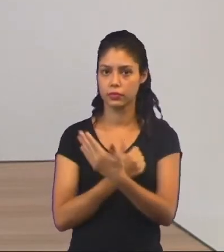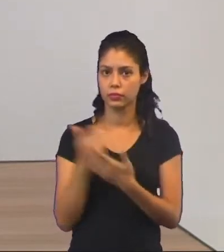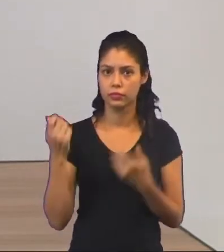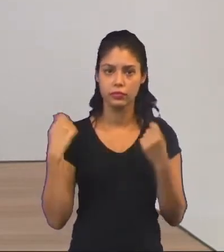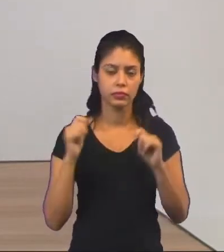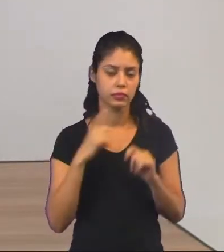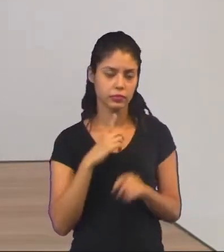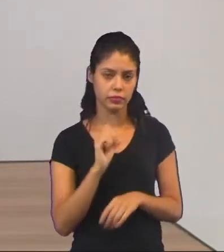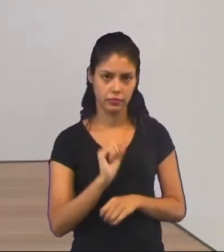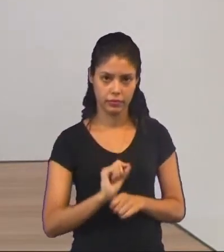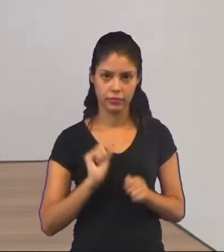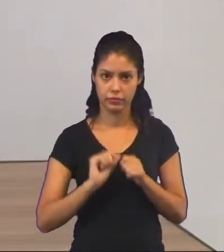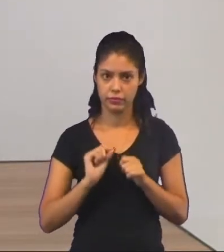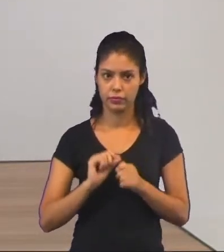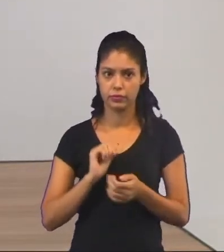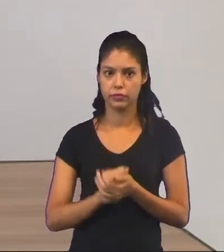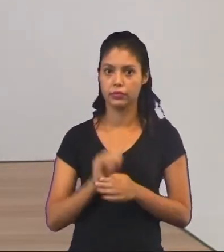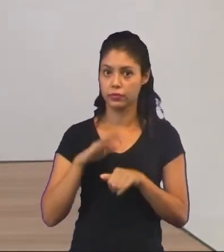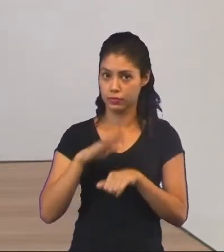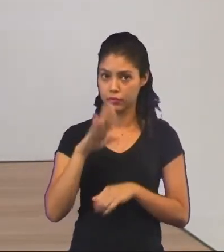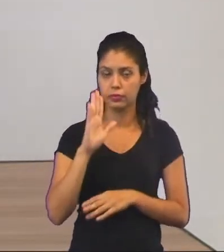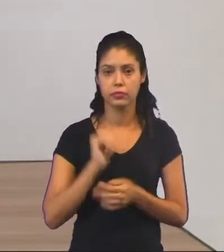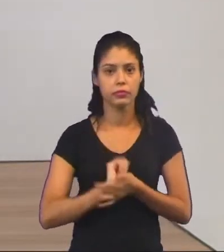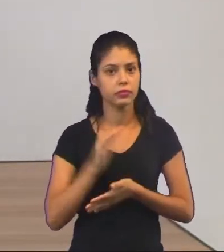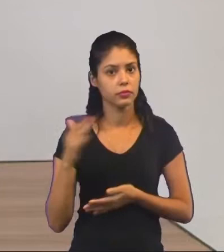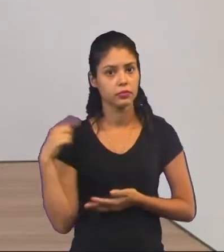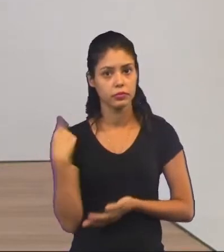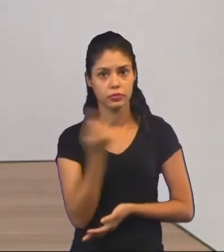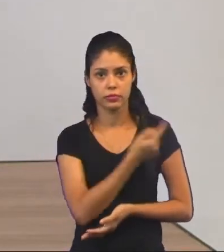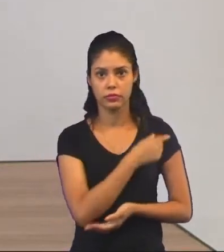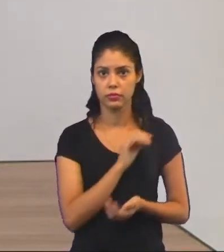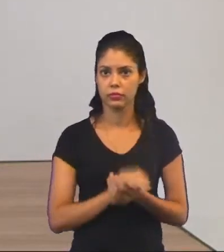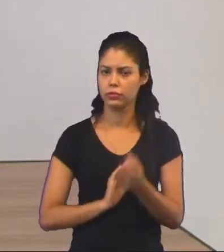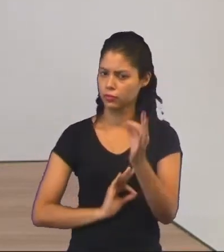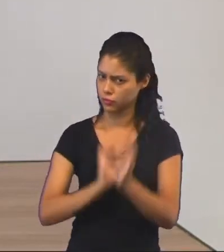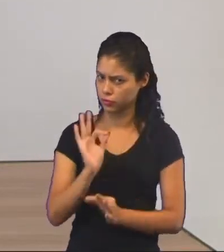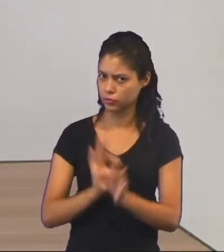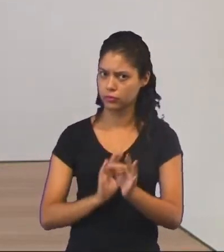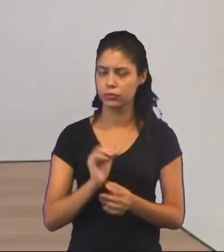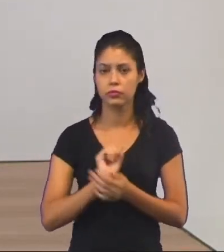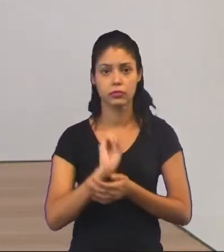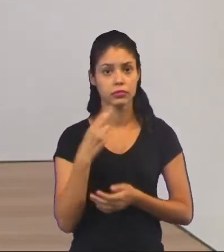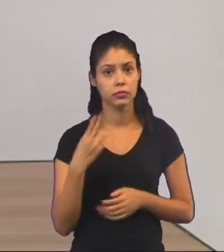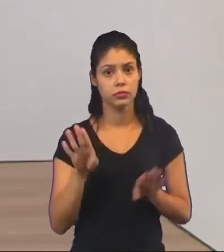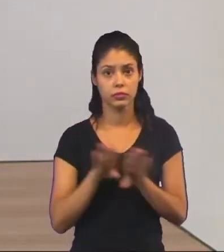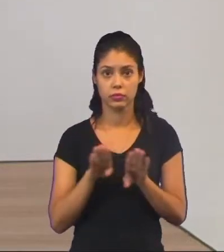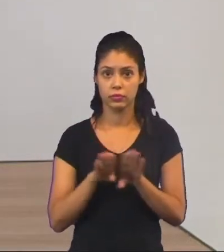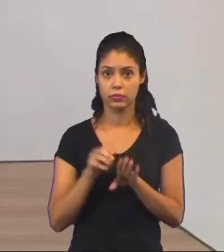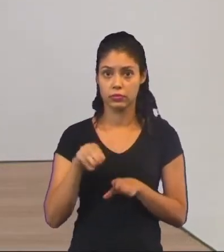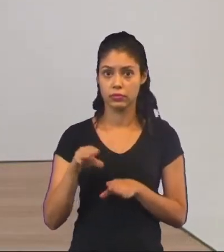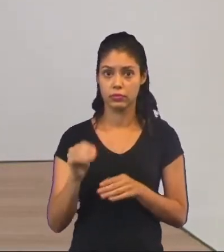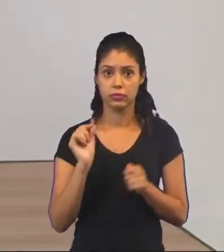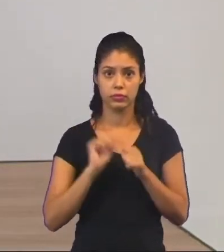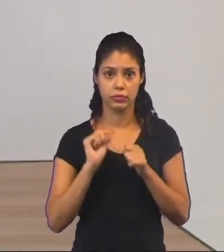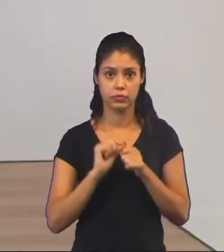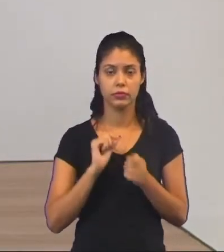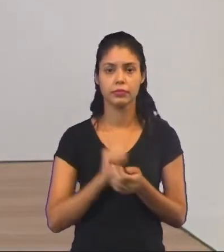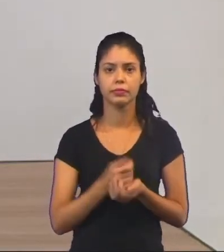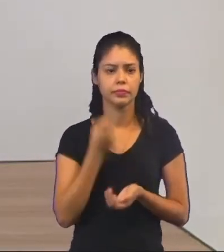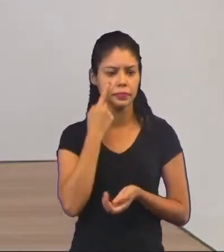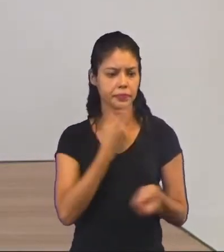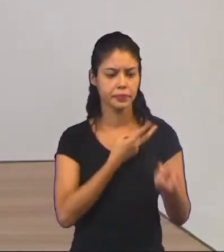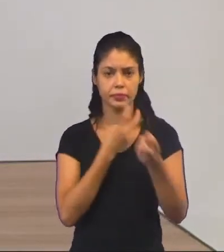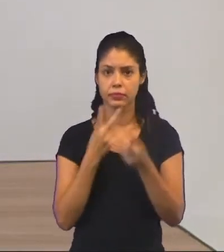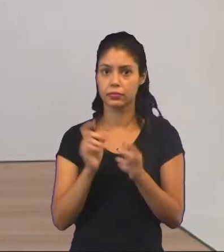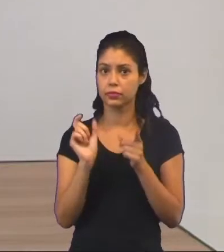precisa ser realizada. E mais, quando nós falamos sobre o modo de preparo, ou também chamado modo de fazer, nós nos